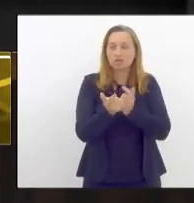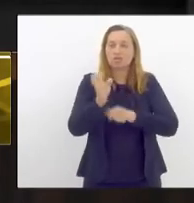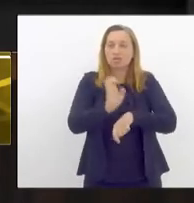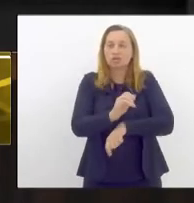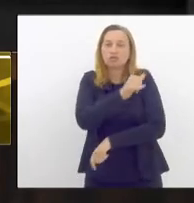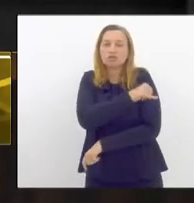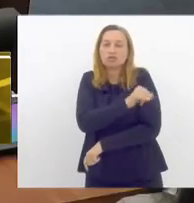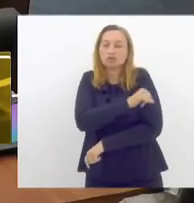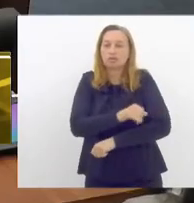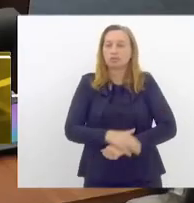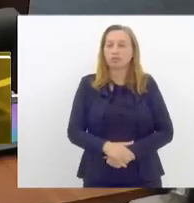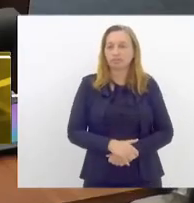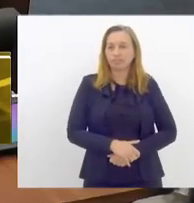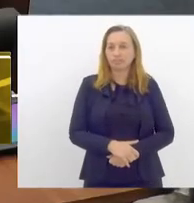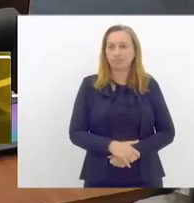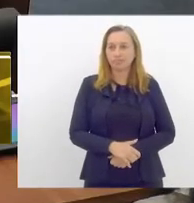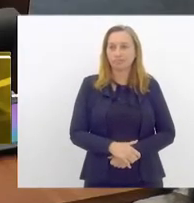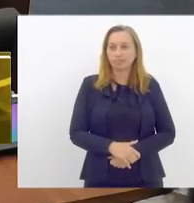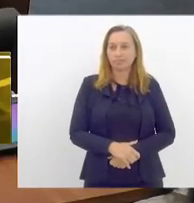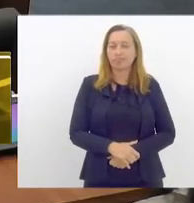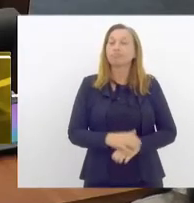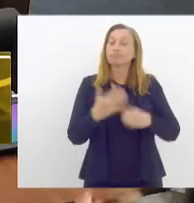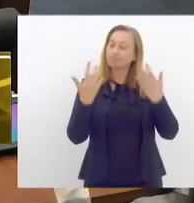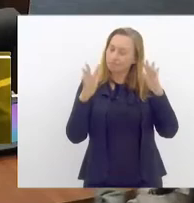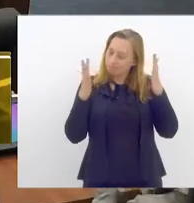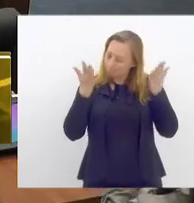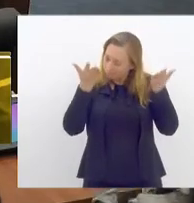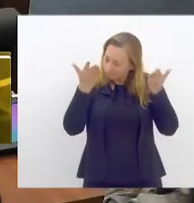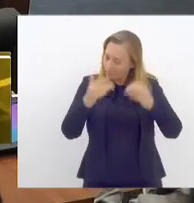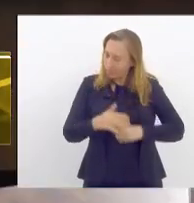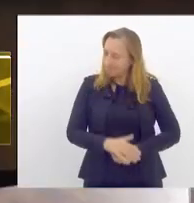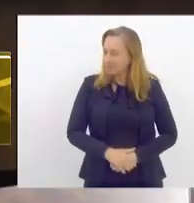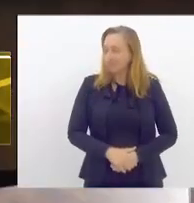Estado do Rio de Janeiro podemos aplaudir